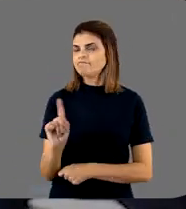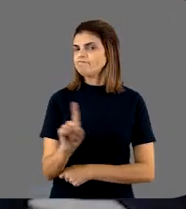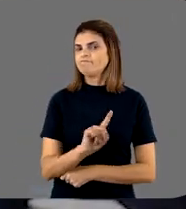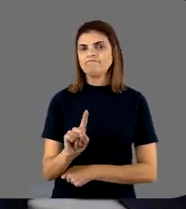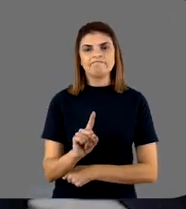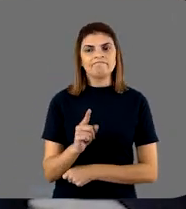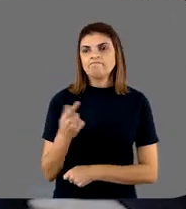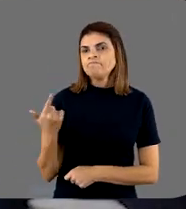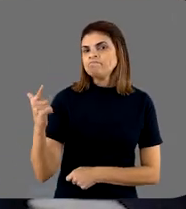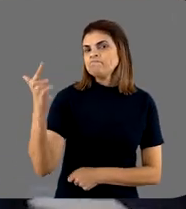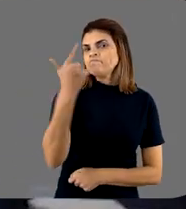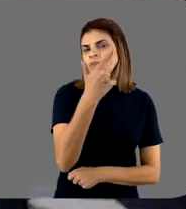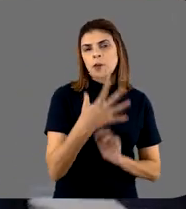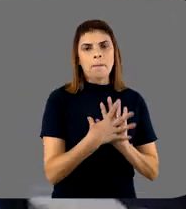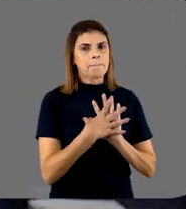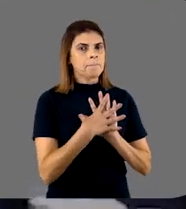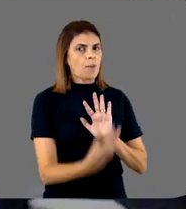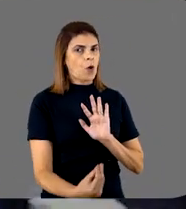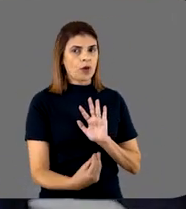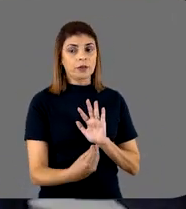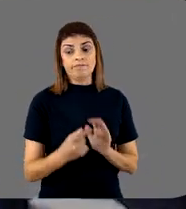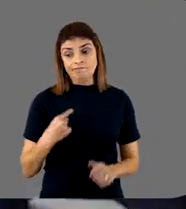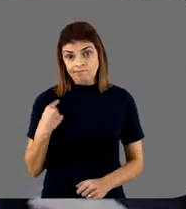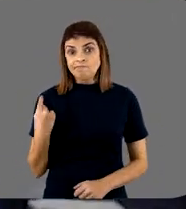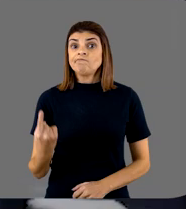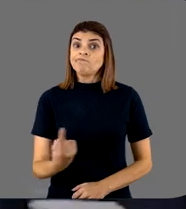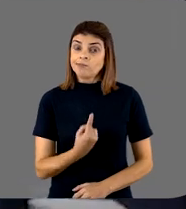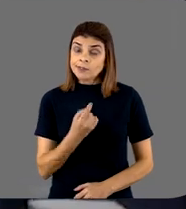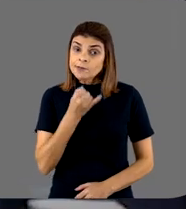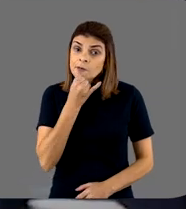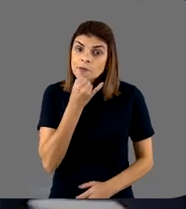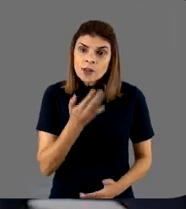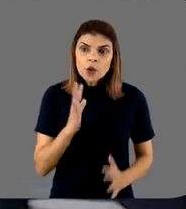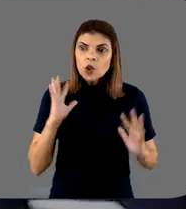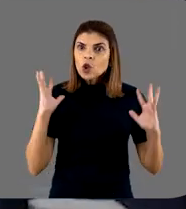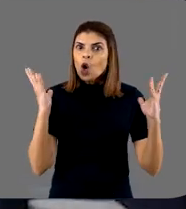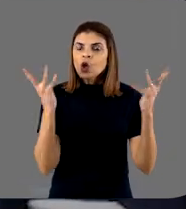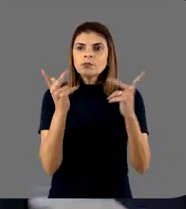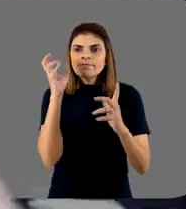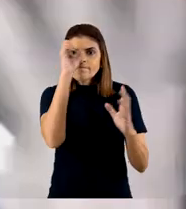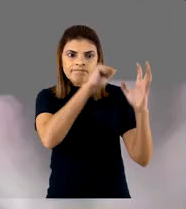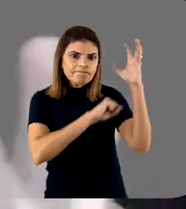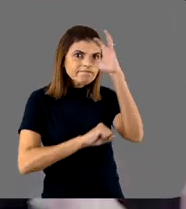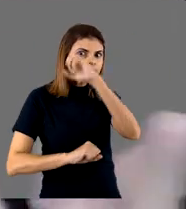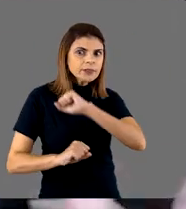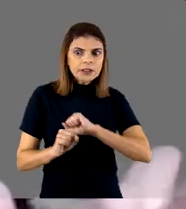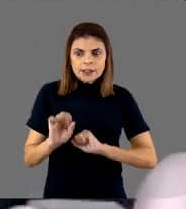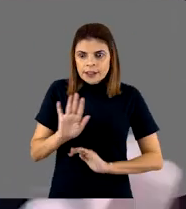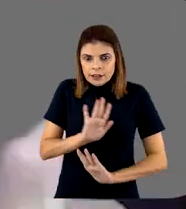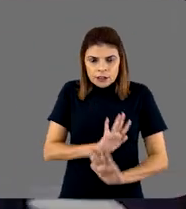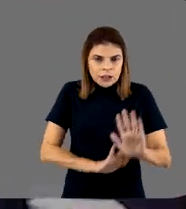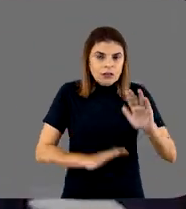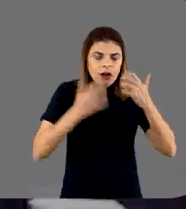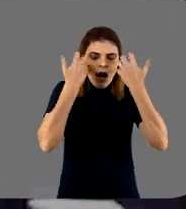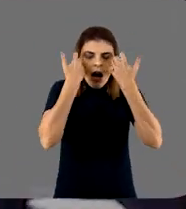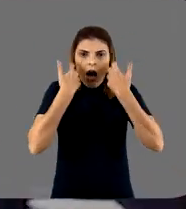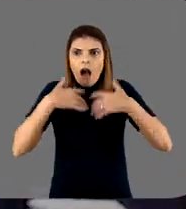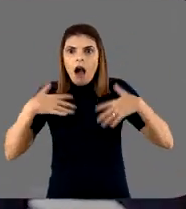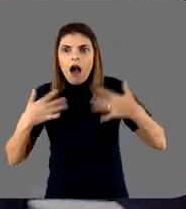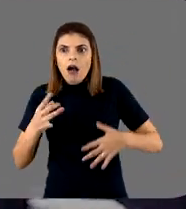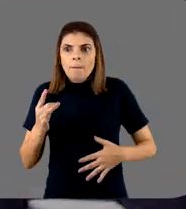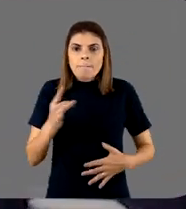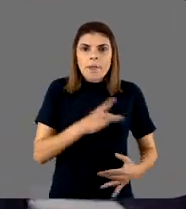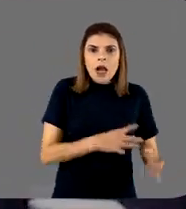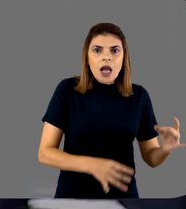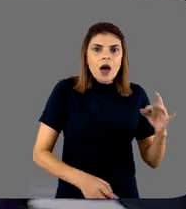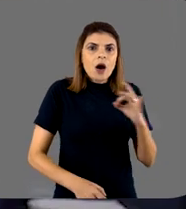pandemia mostrou que não tinha um modelo, né? Então a gente estava todo mundo muito muito